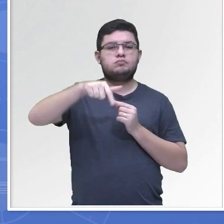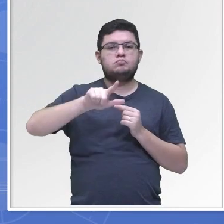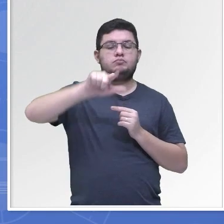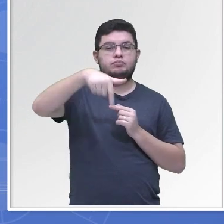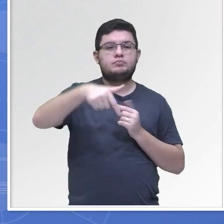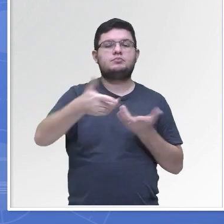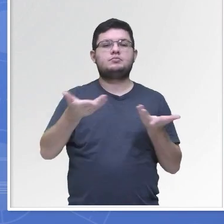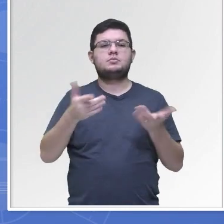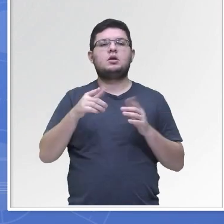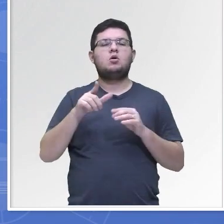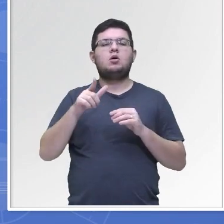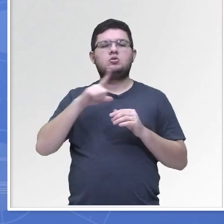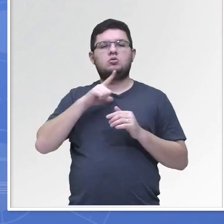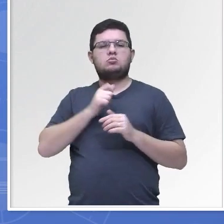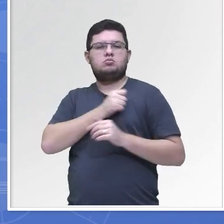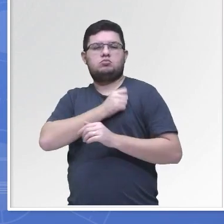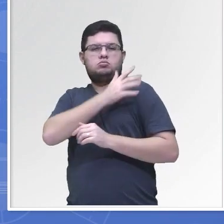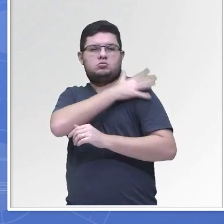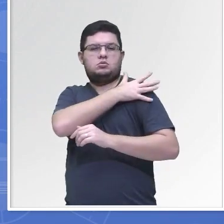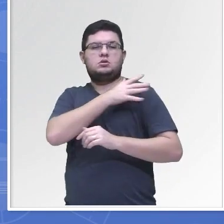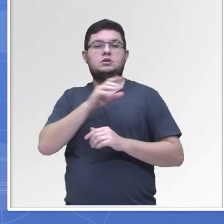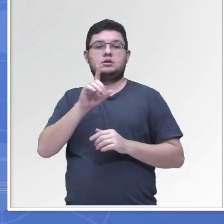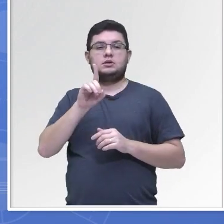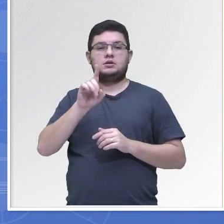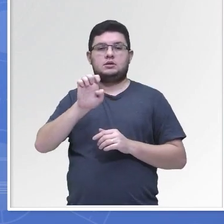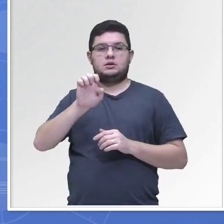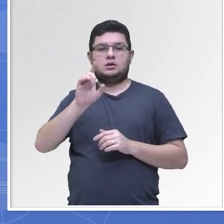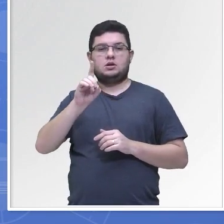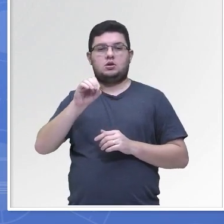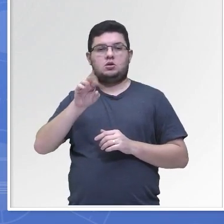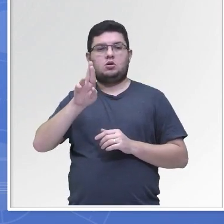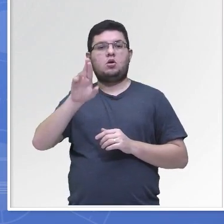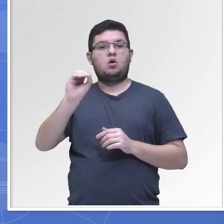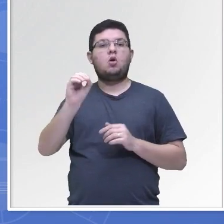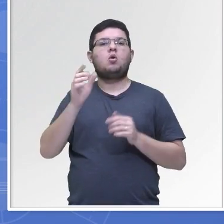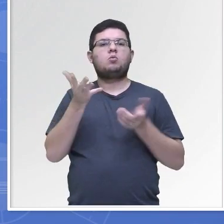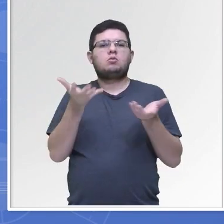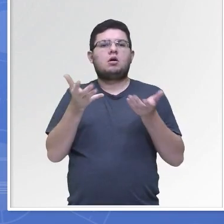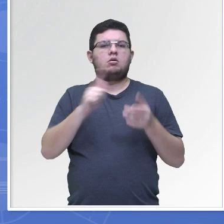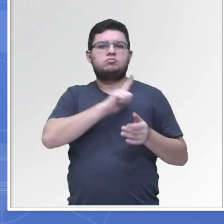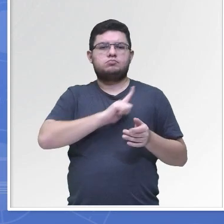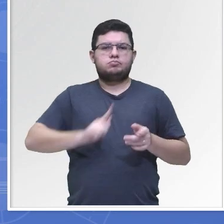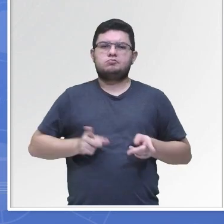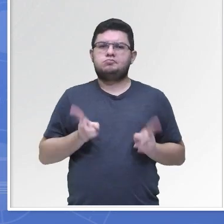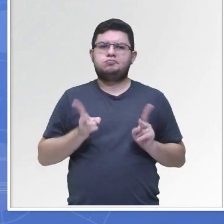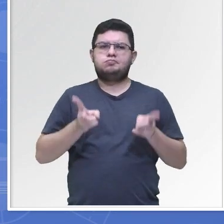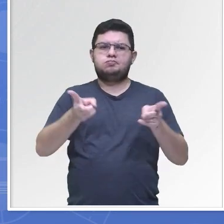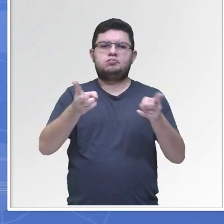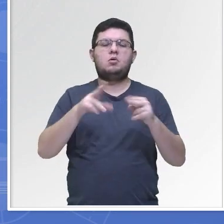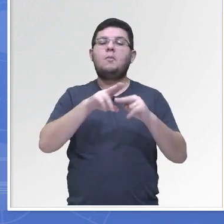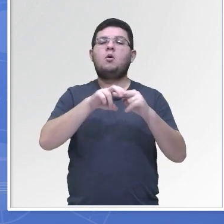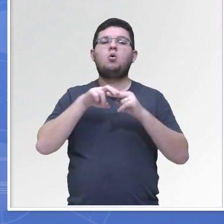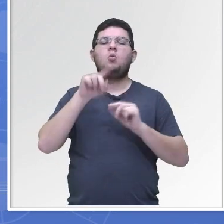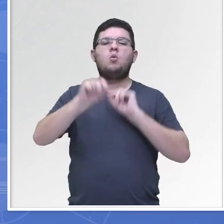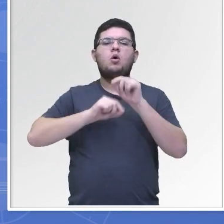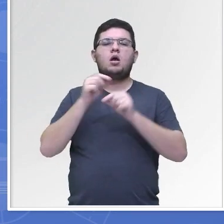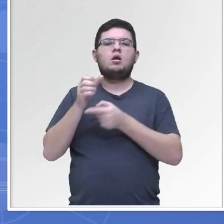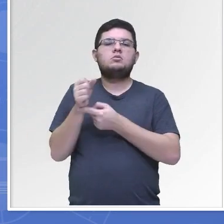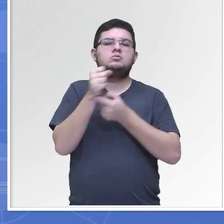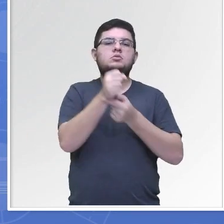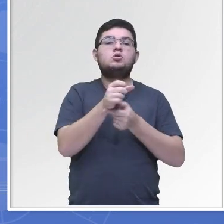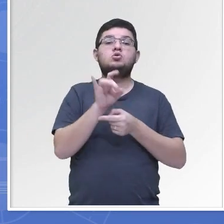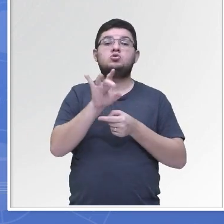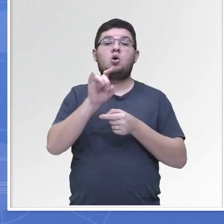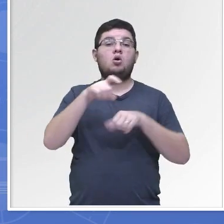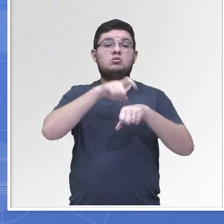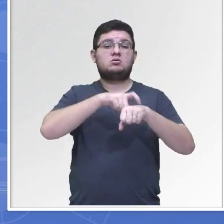de Deodoro da Fonseca permanecer no poder. Por quê? Porque ele foi ali alocado naquele momento de